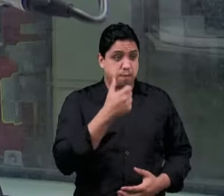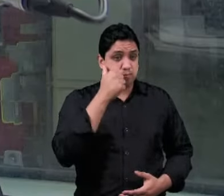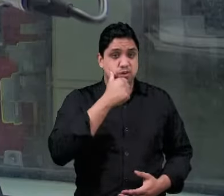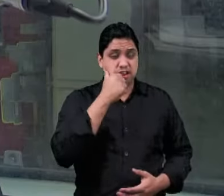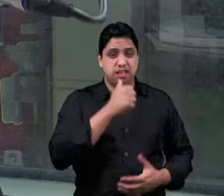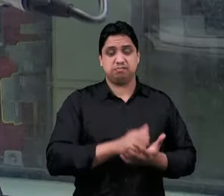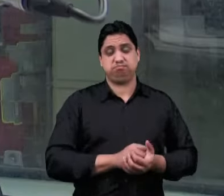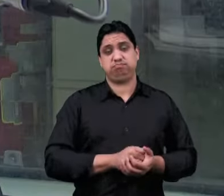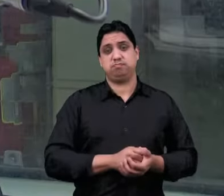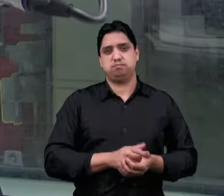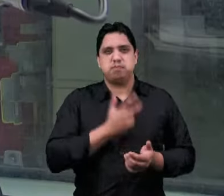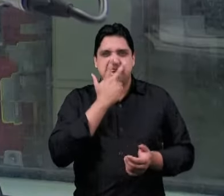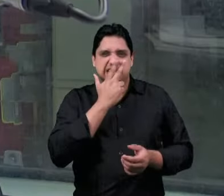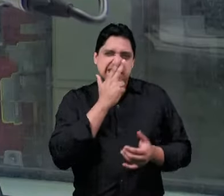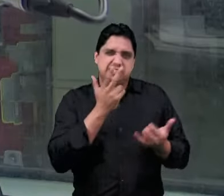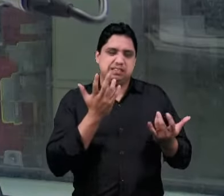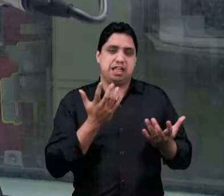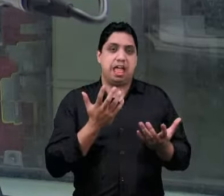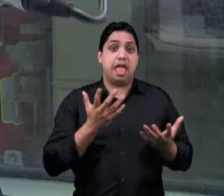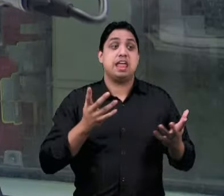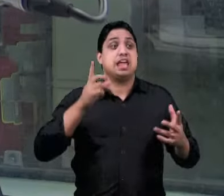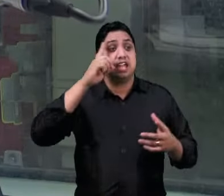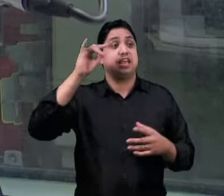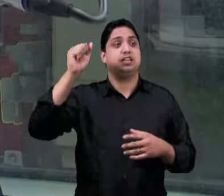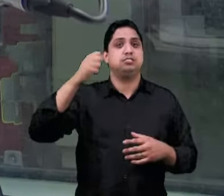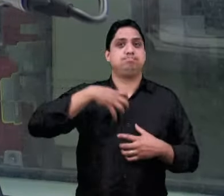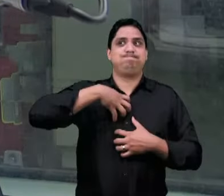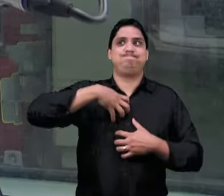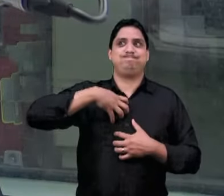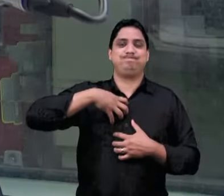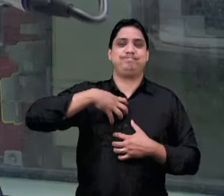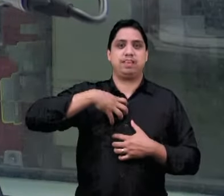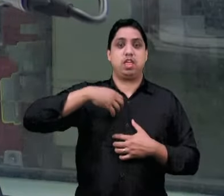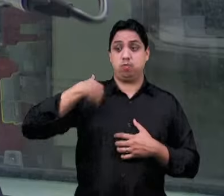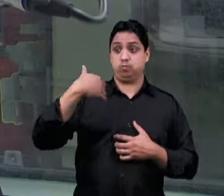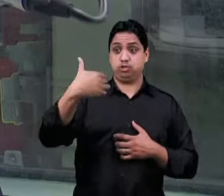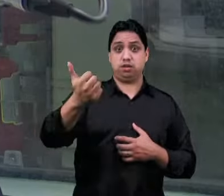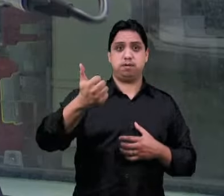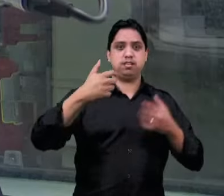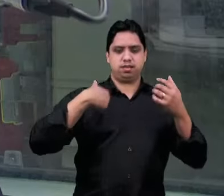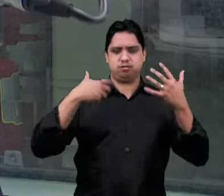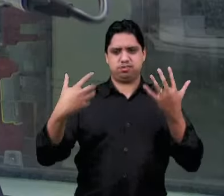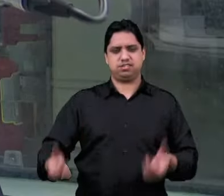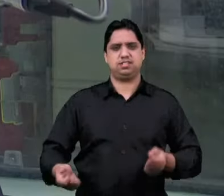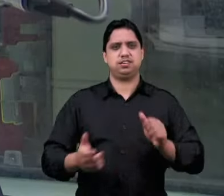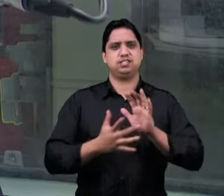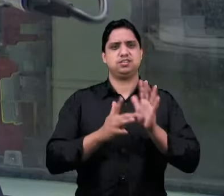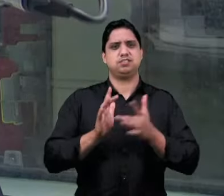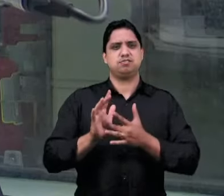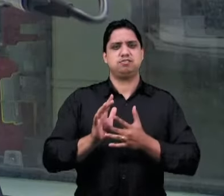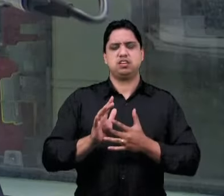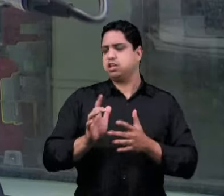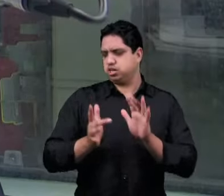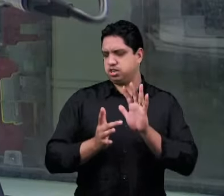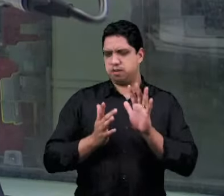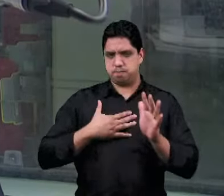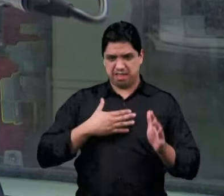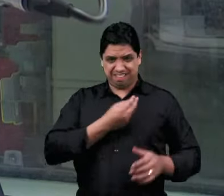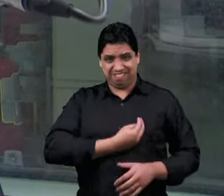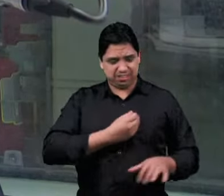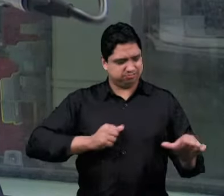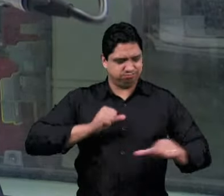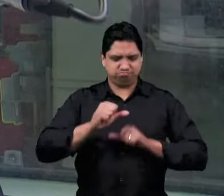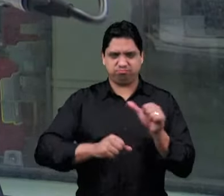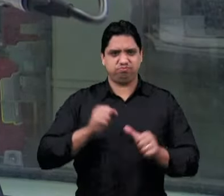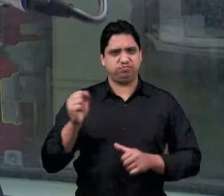E naquele dia eu fui chamado à frente. Eu aceitei Jesus e Jesus me transformou. Nunca